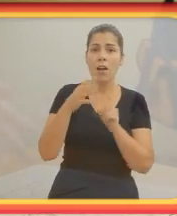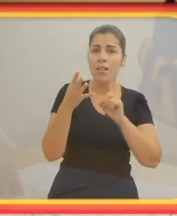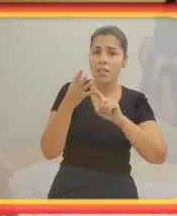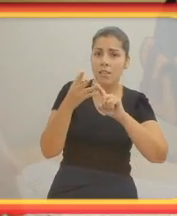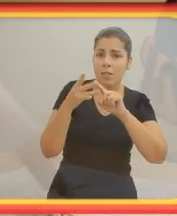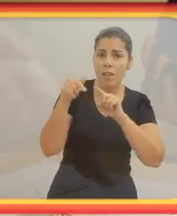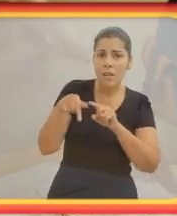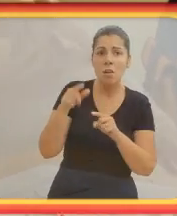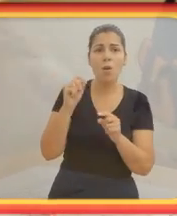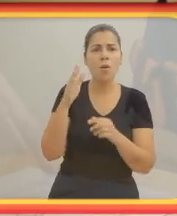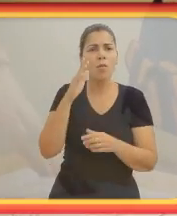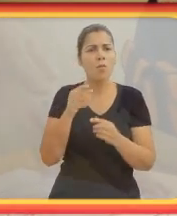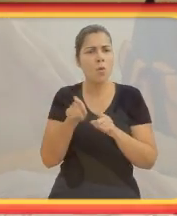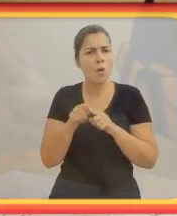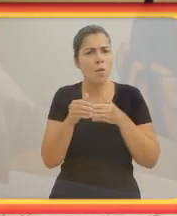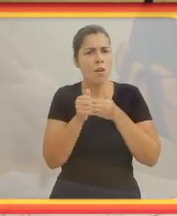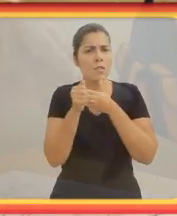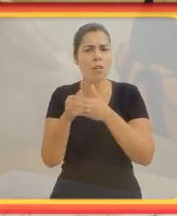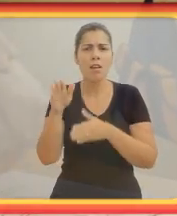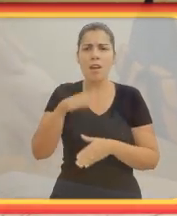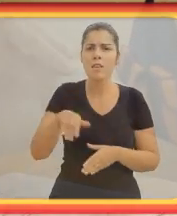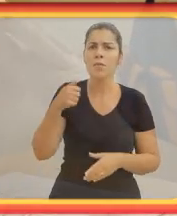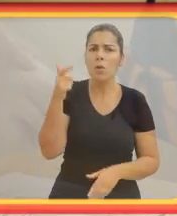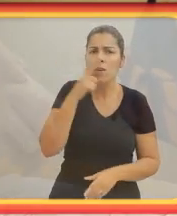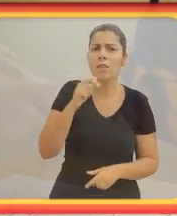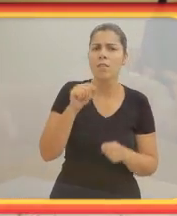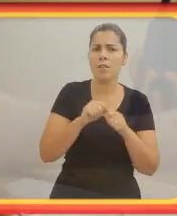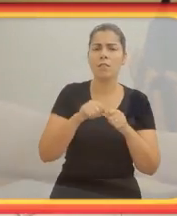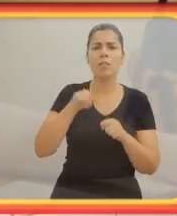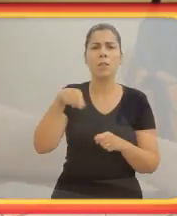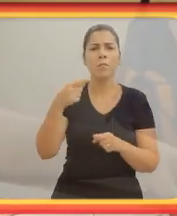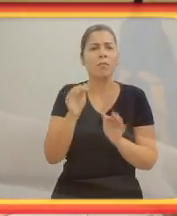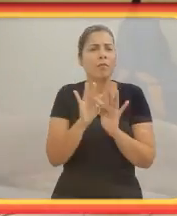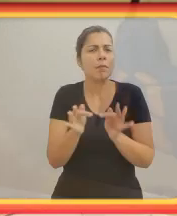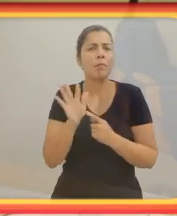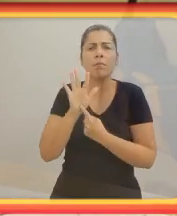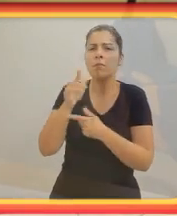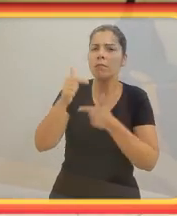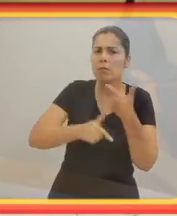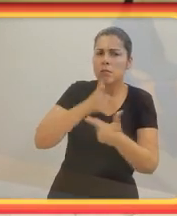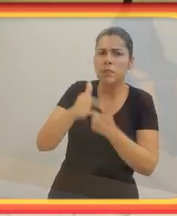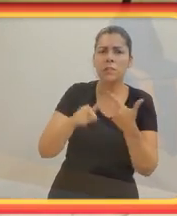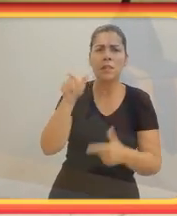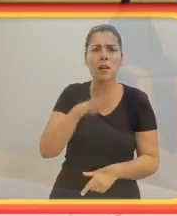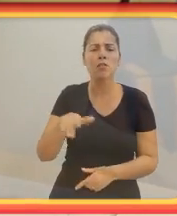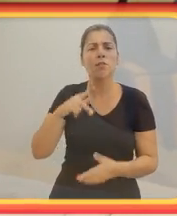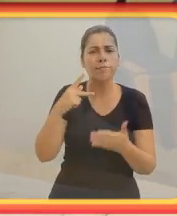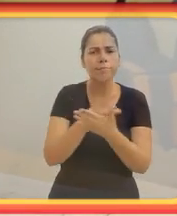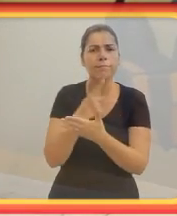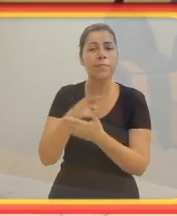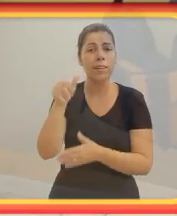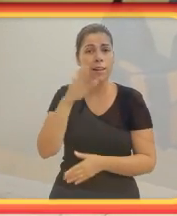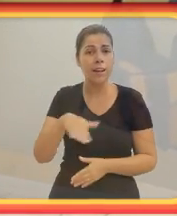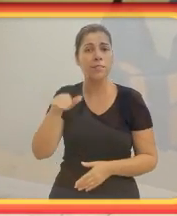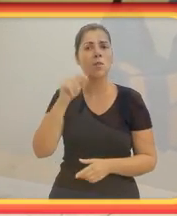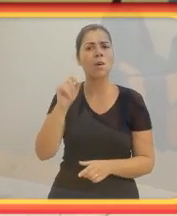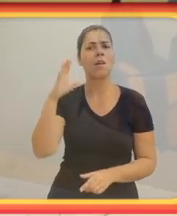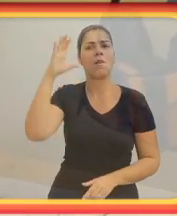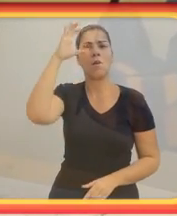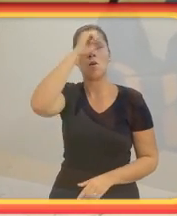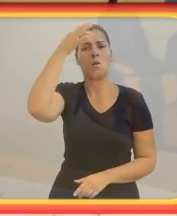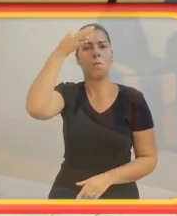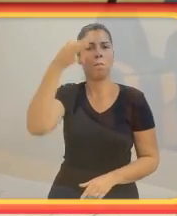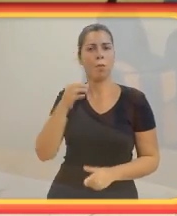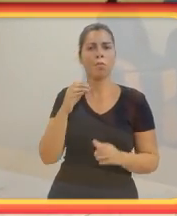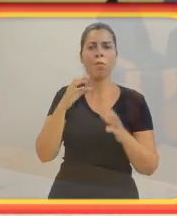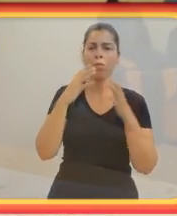só colocamos os dedos aqui como guia para que a criança consiga fazer. E depois simplesmente mostramos a atividade que a criança vai